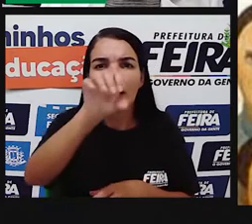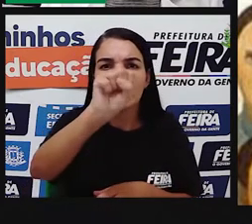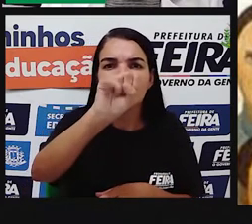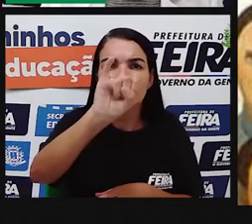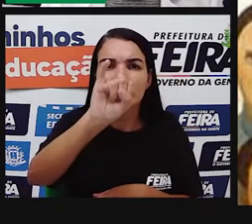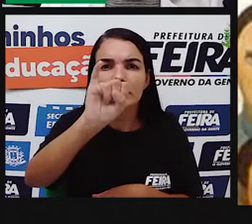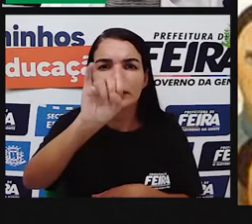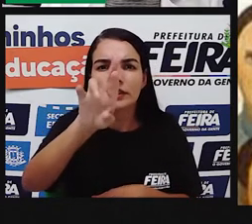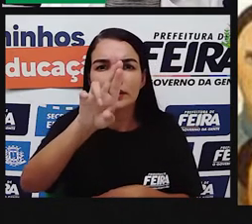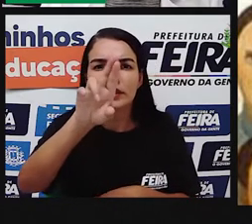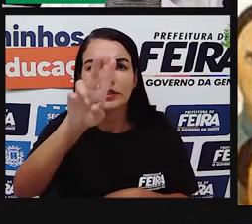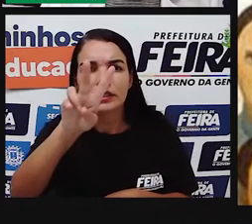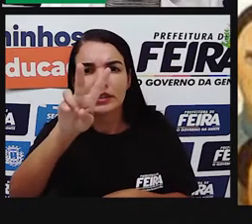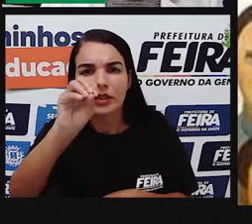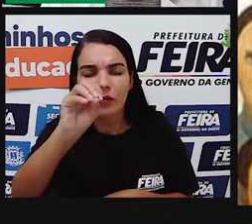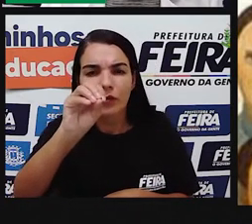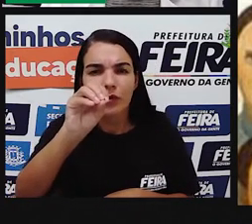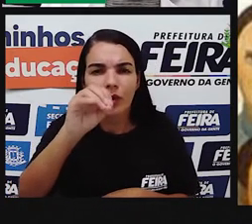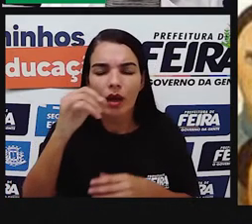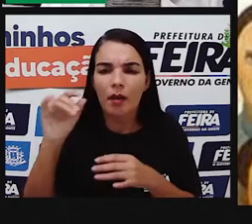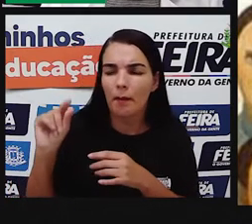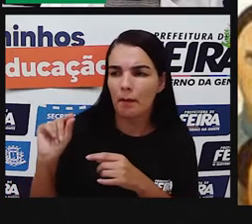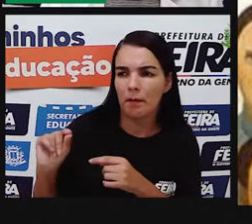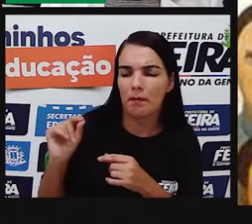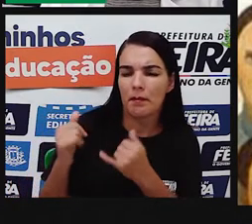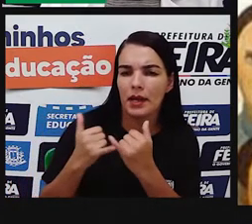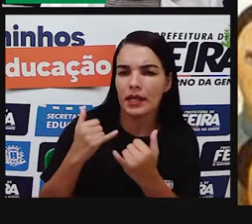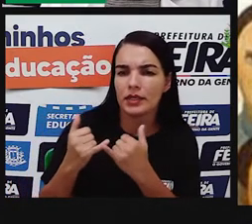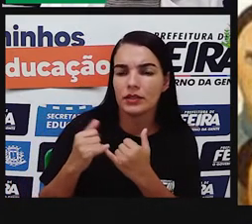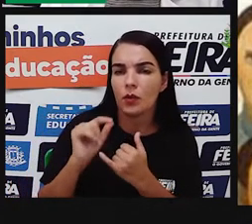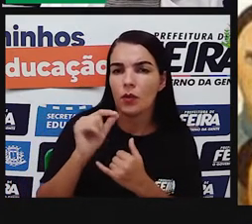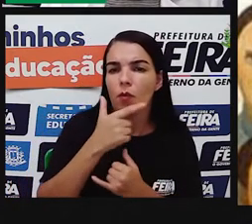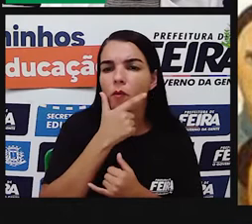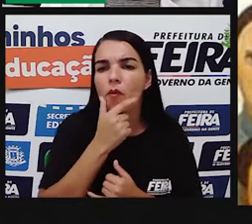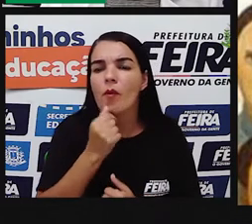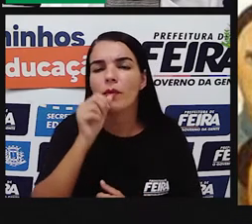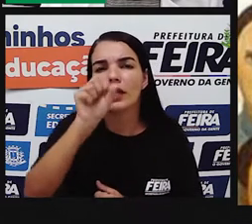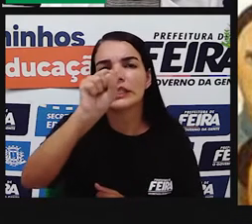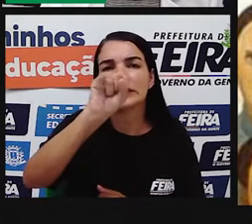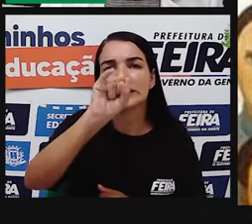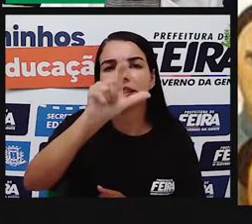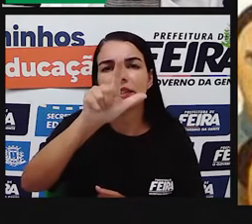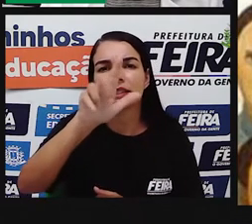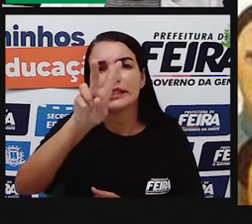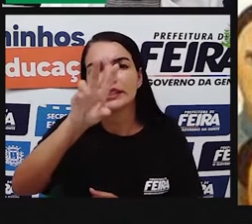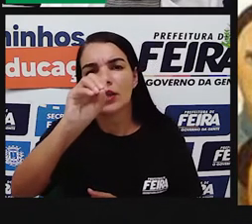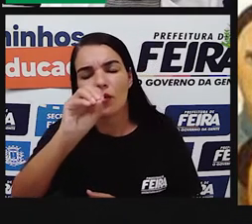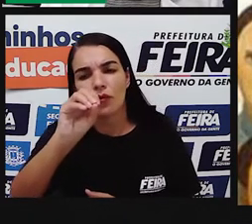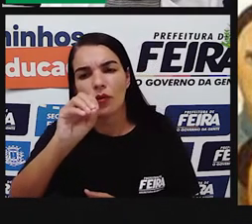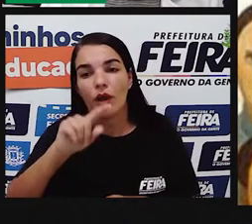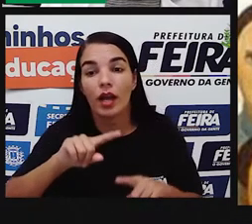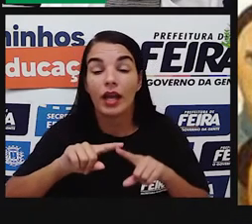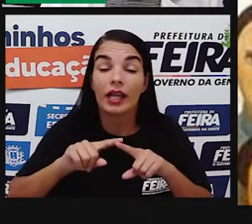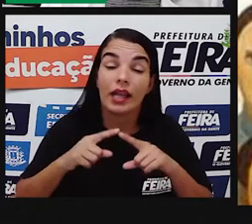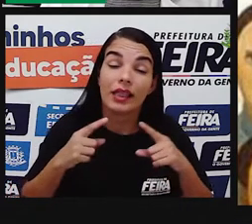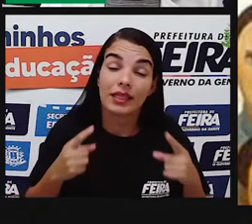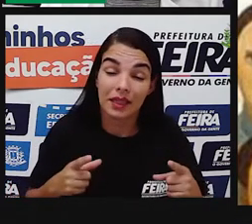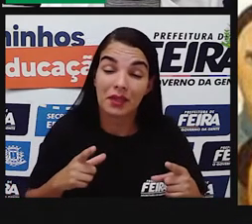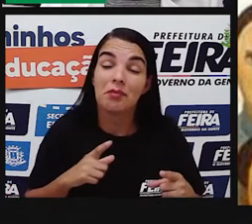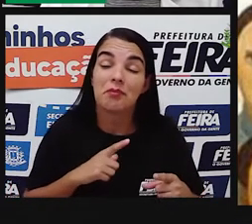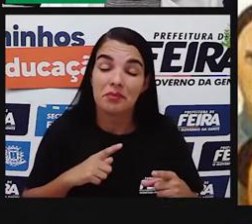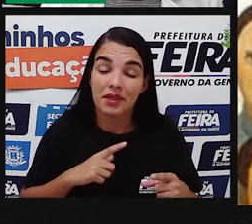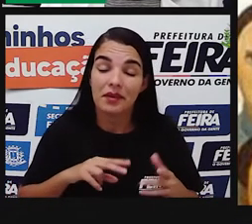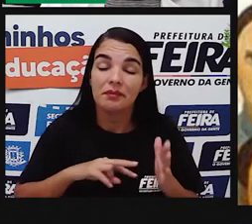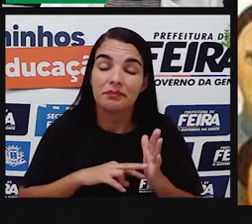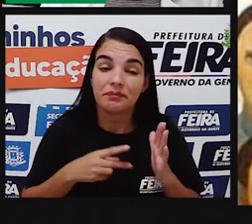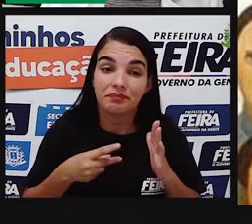televisão. Silvio Santos. Então, percebemos que há uma variação de sentido